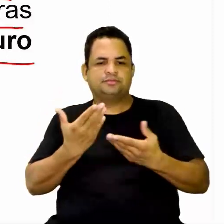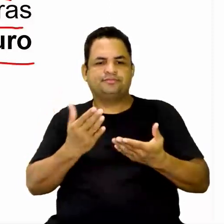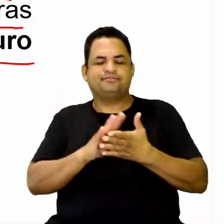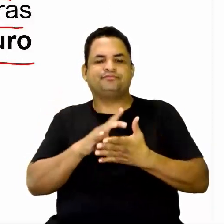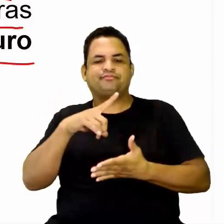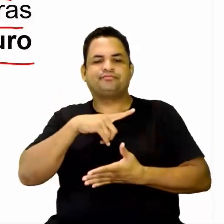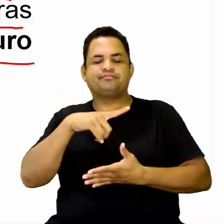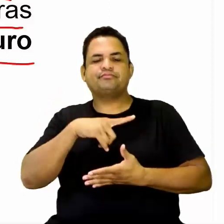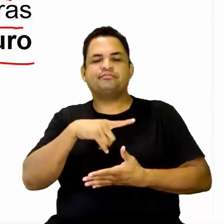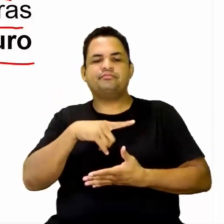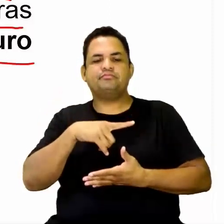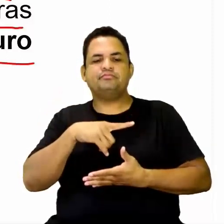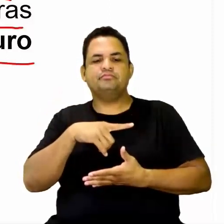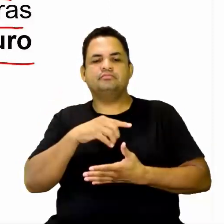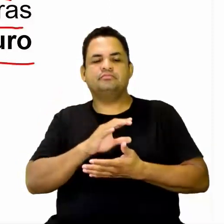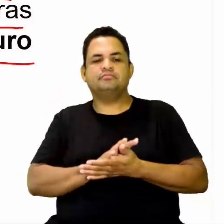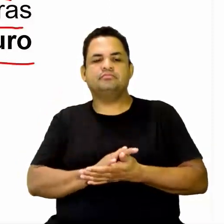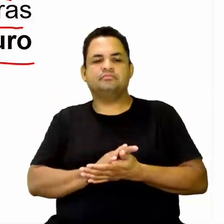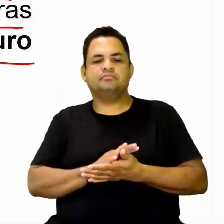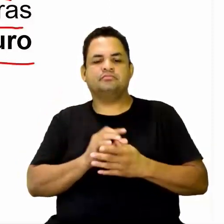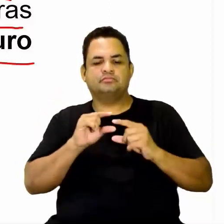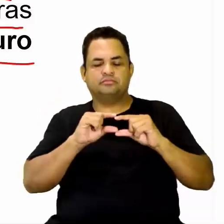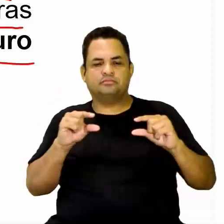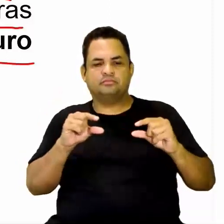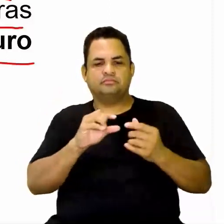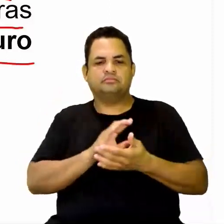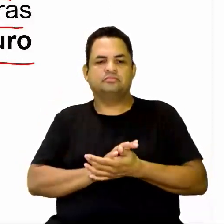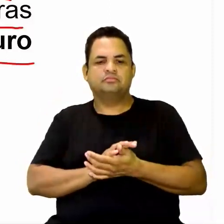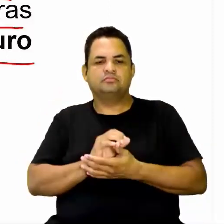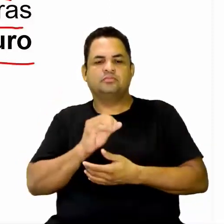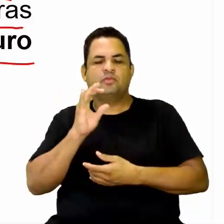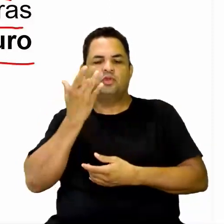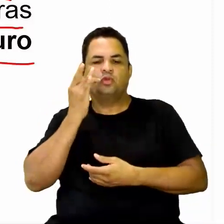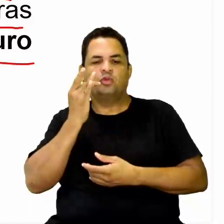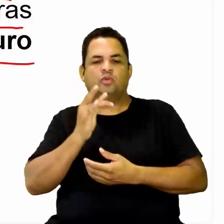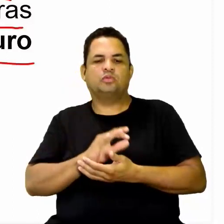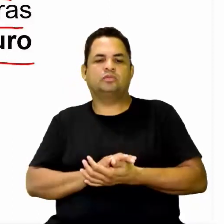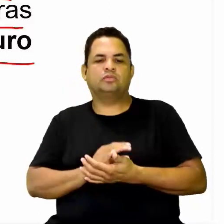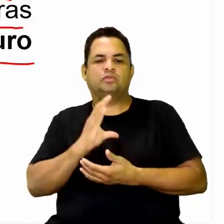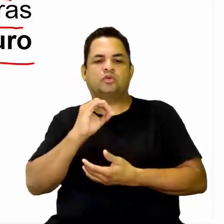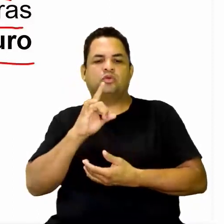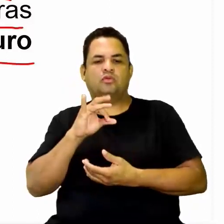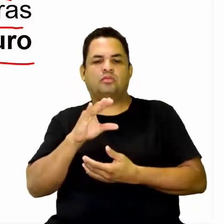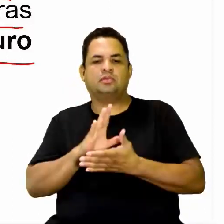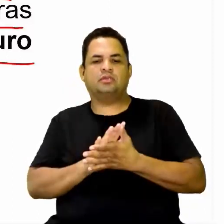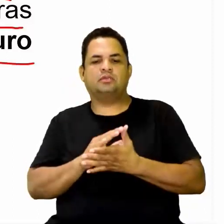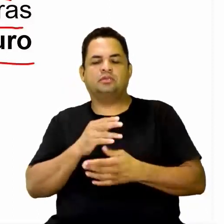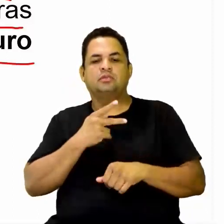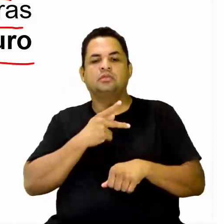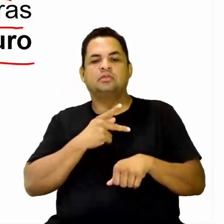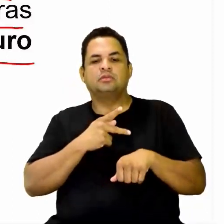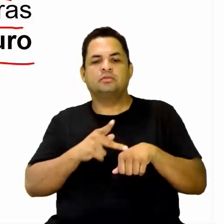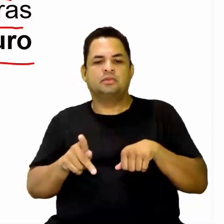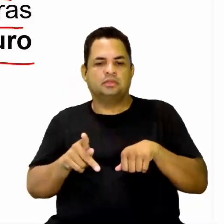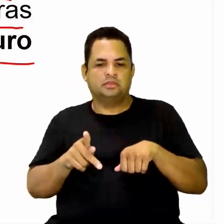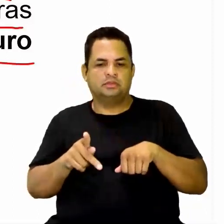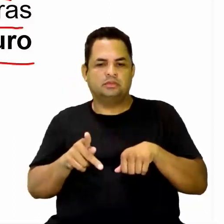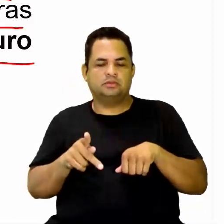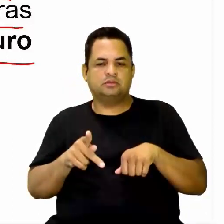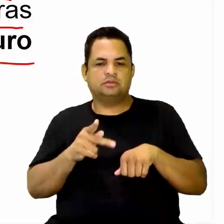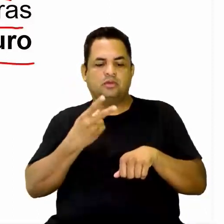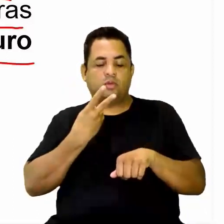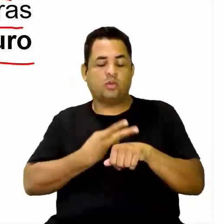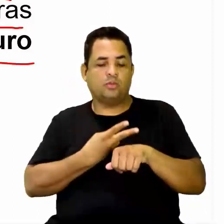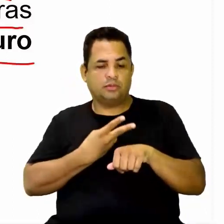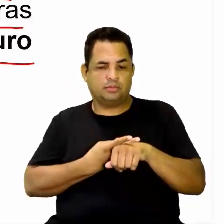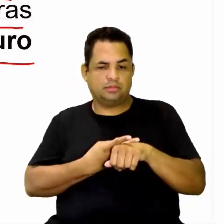temos, nessa liga metálica, nós temos ouro, cobre e prata. Então,